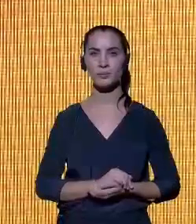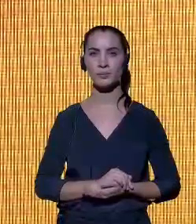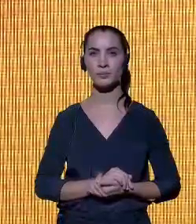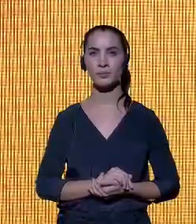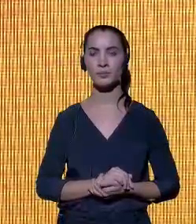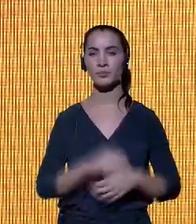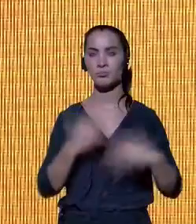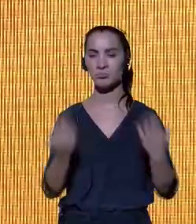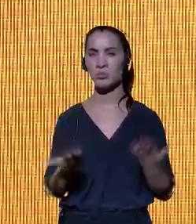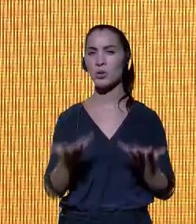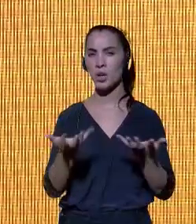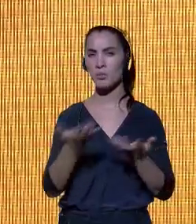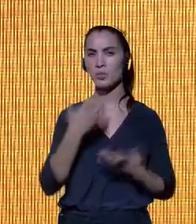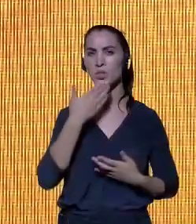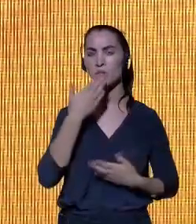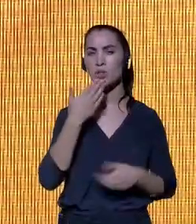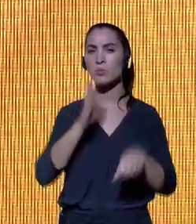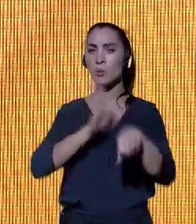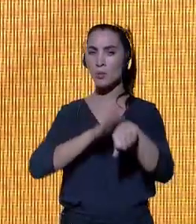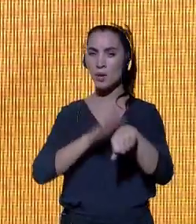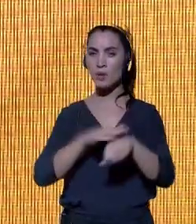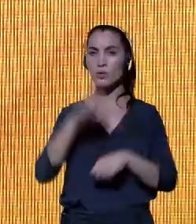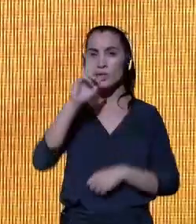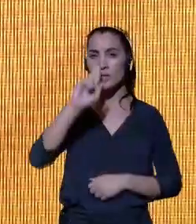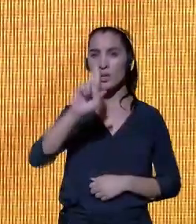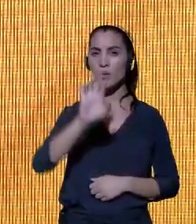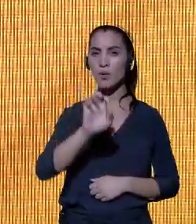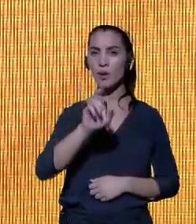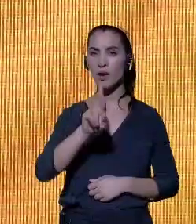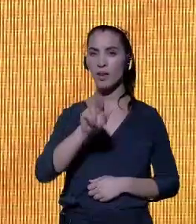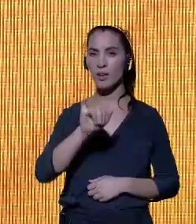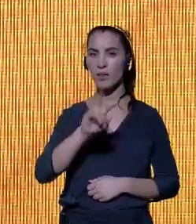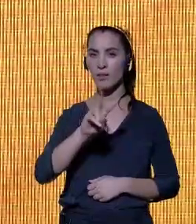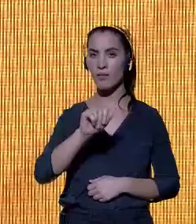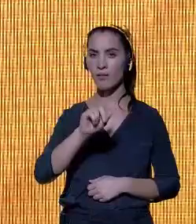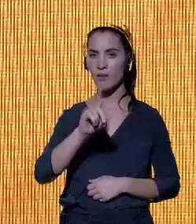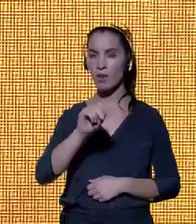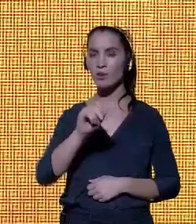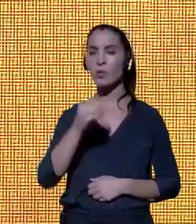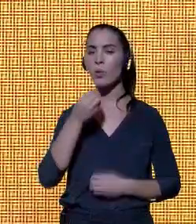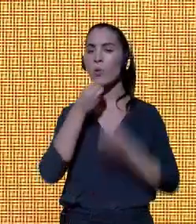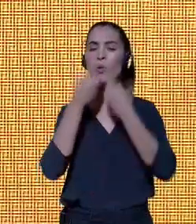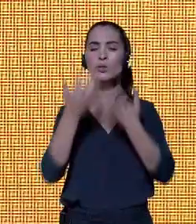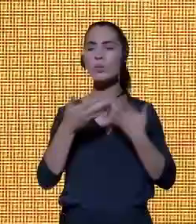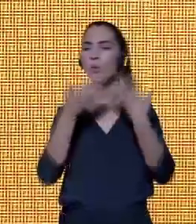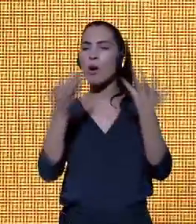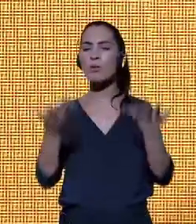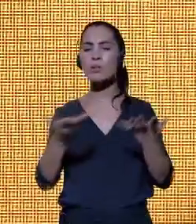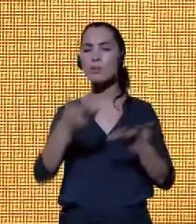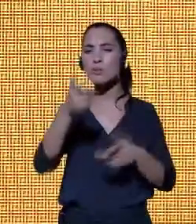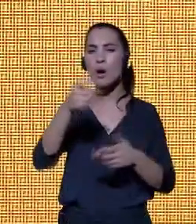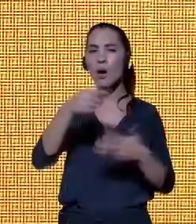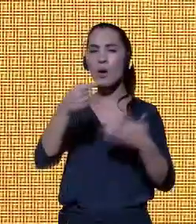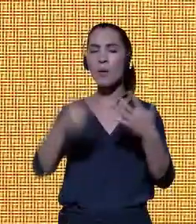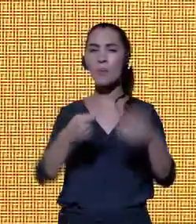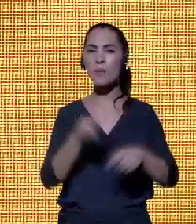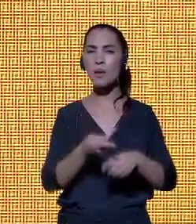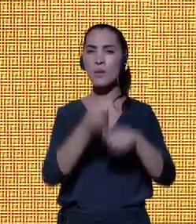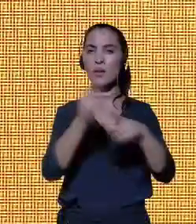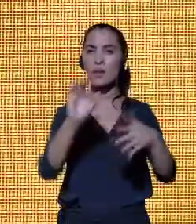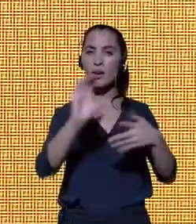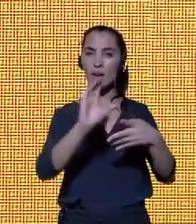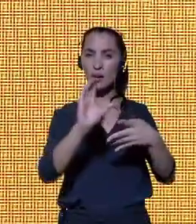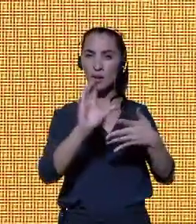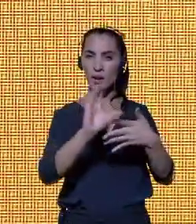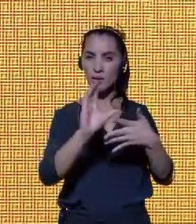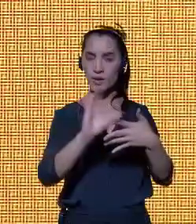Muito bem, gostaria de pedir nesse momento que o senhor Erivaldo Gomes nos conte quem são, então, os premiados na categoria